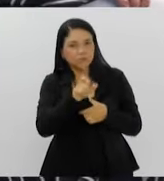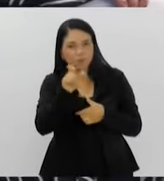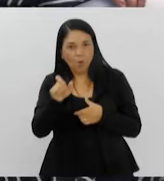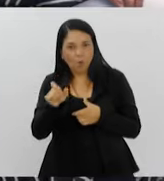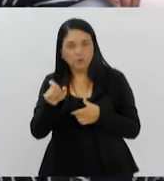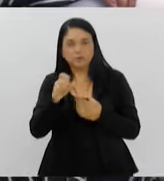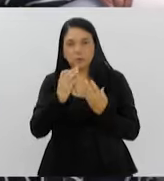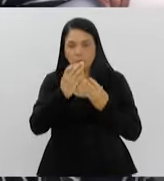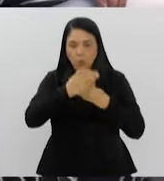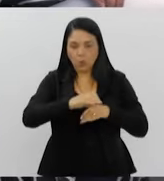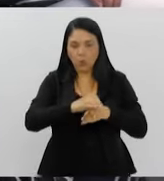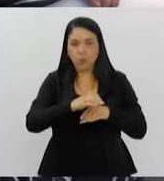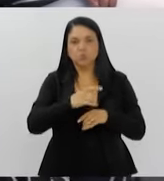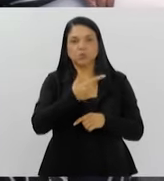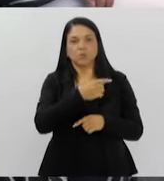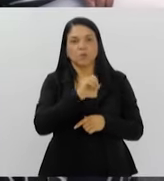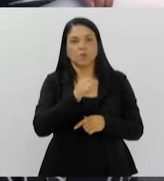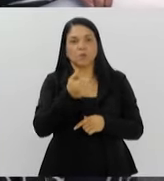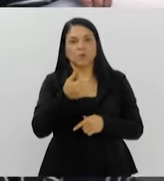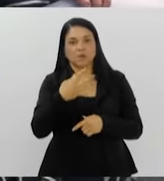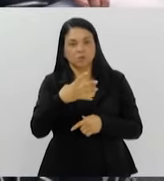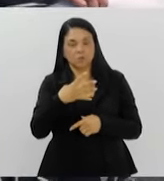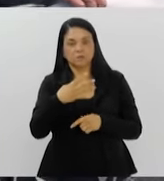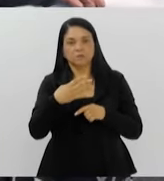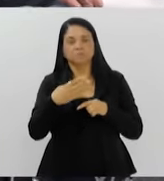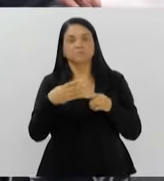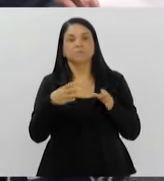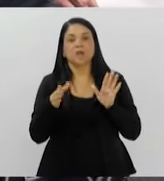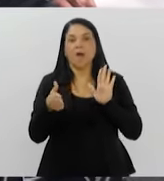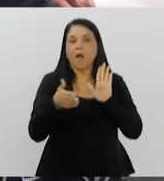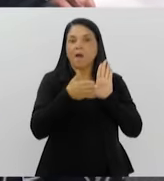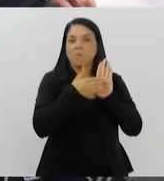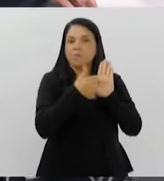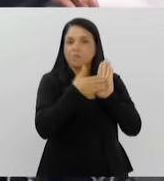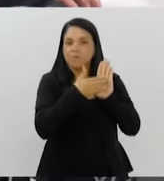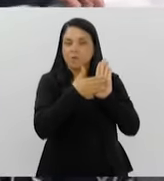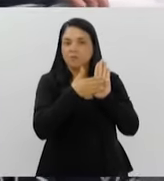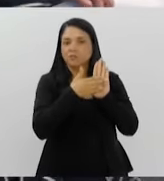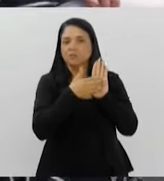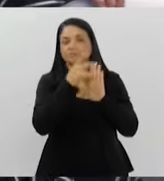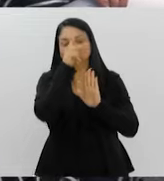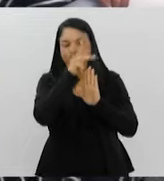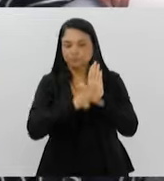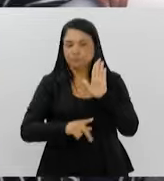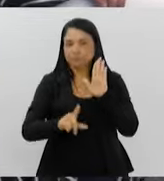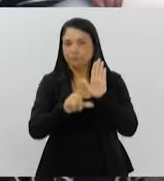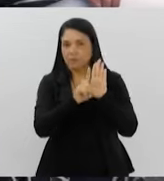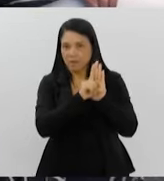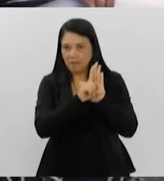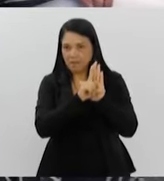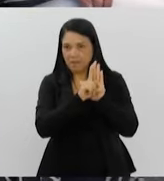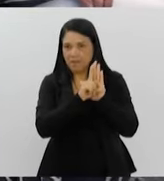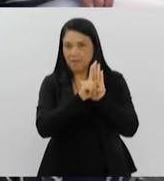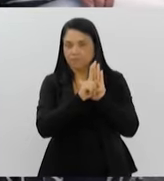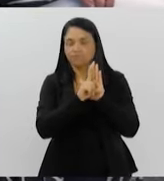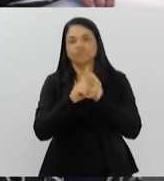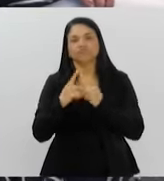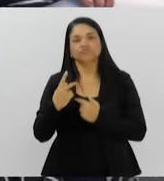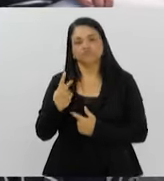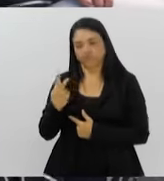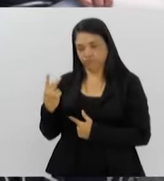nos apresentaram uma proposta de um projeto de lei e o que a gente